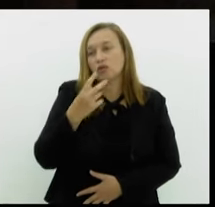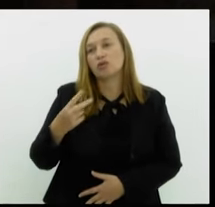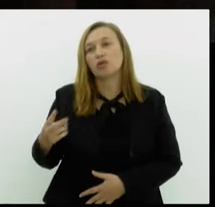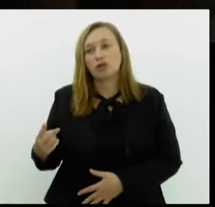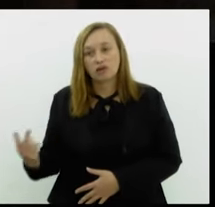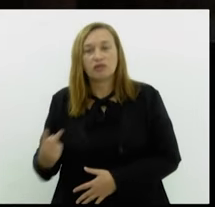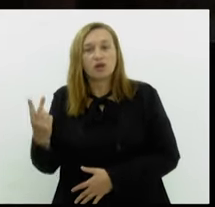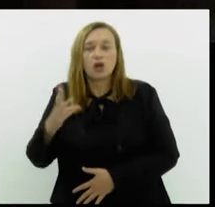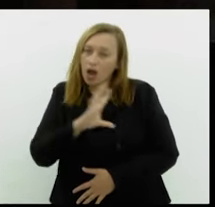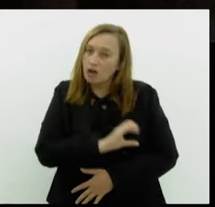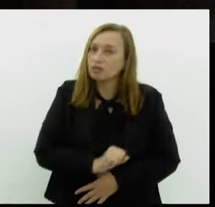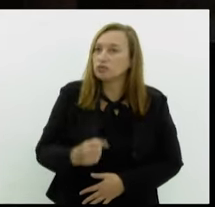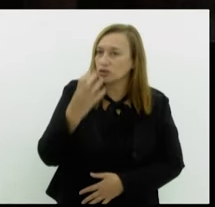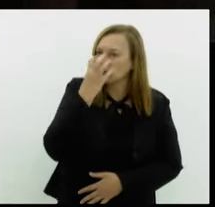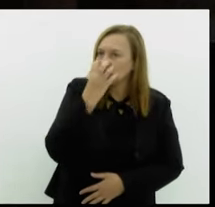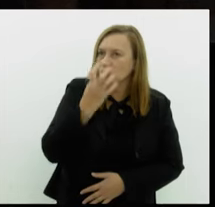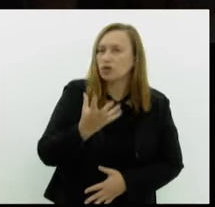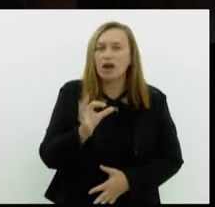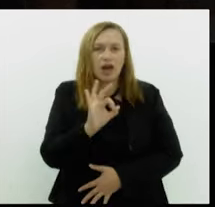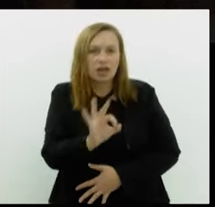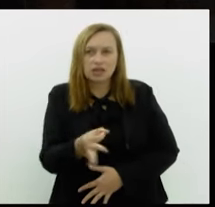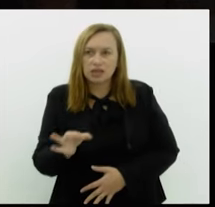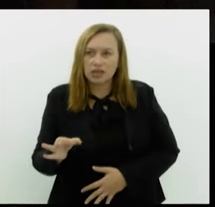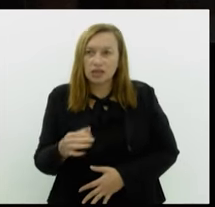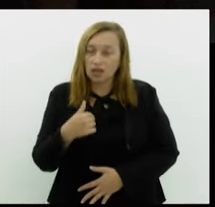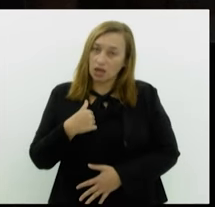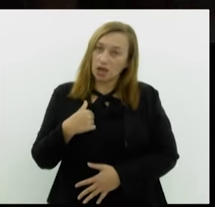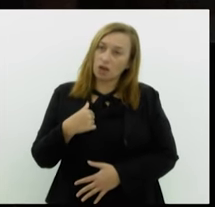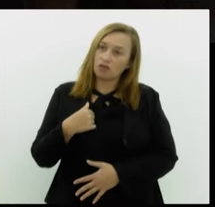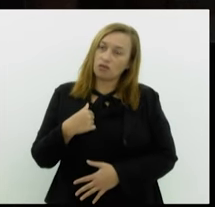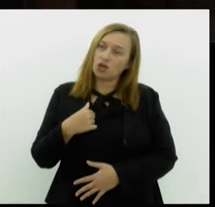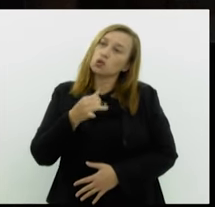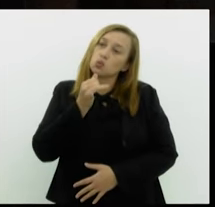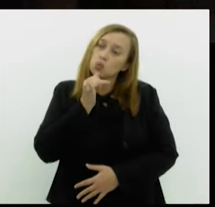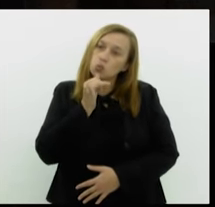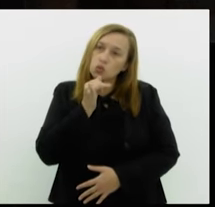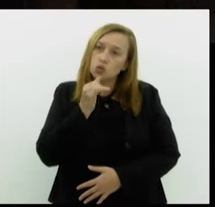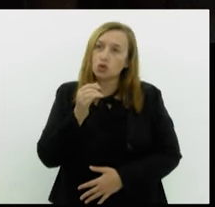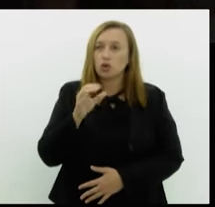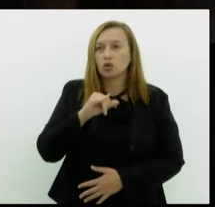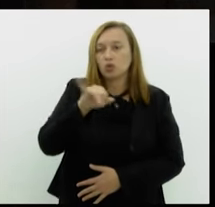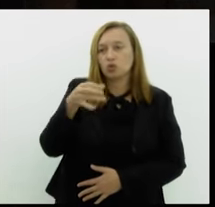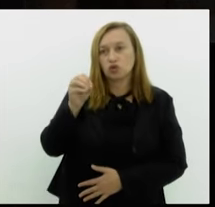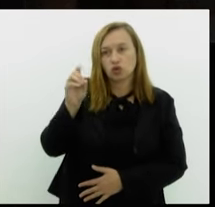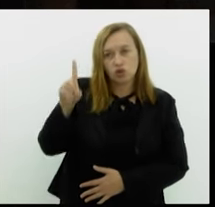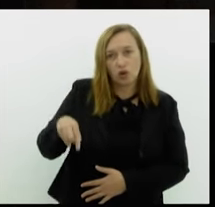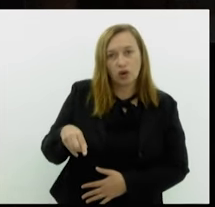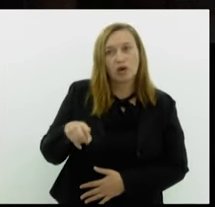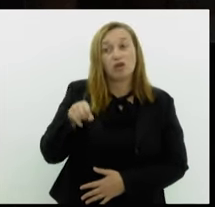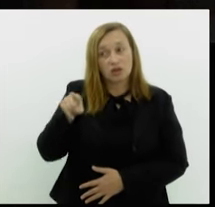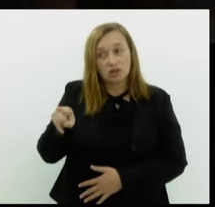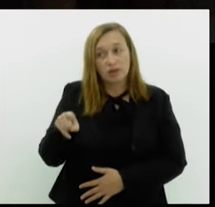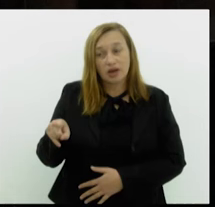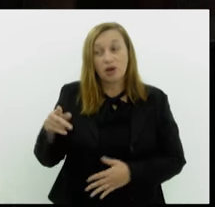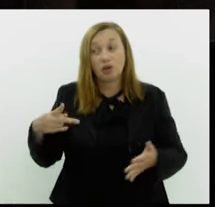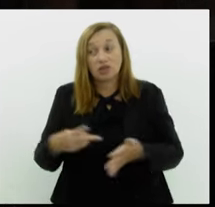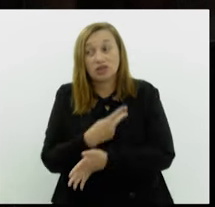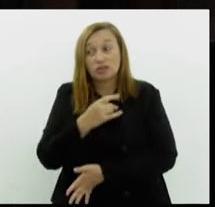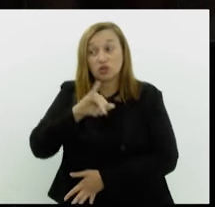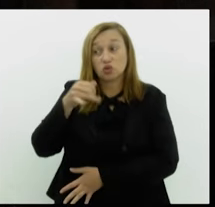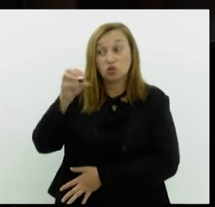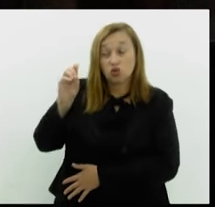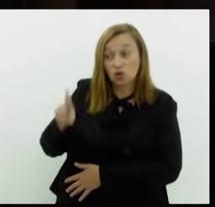cachorro, amo cachorro, é óbvio que eu me choquei com o Joca. Mas daí, você pegar o episódio do Joca